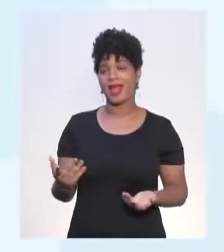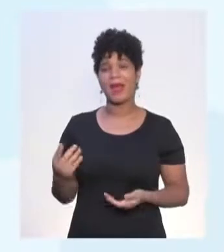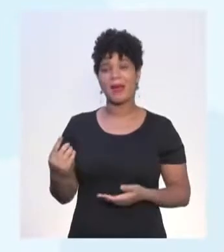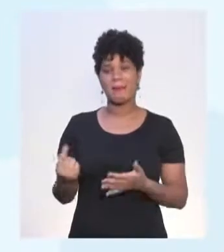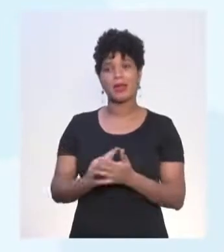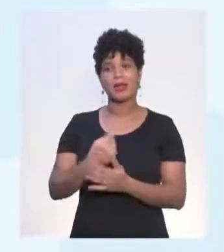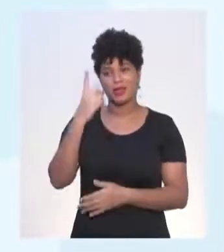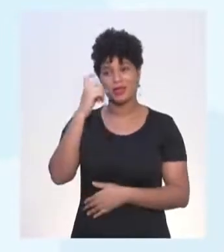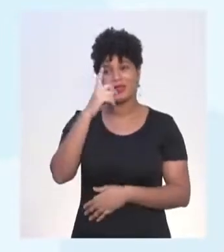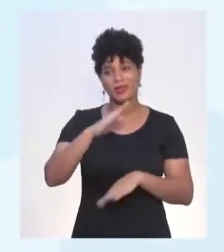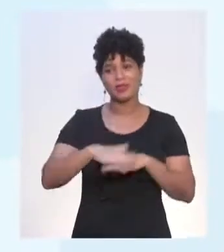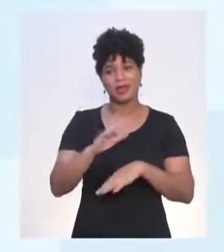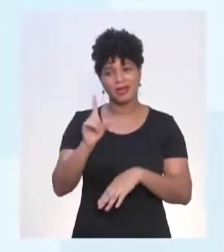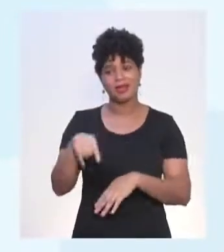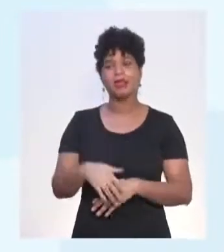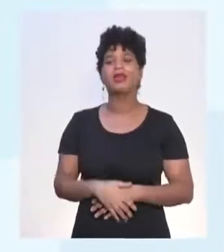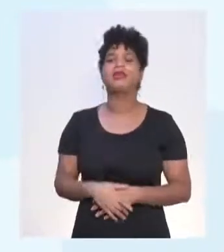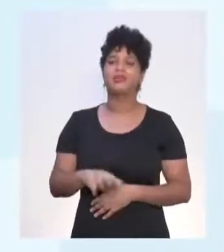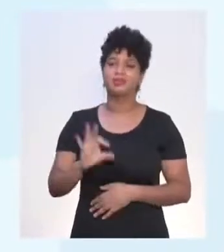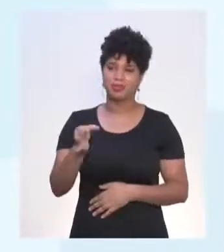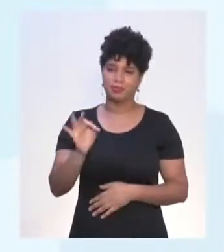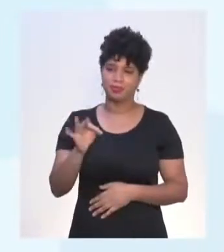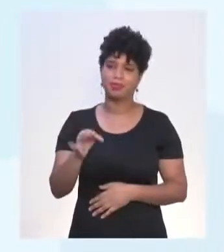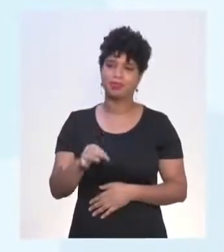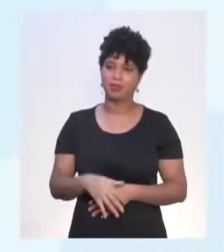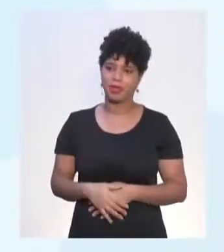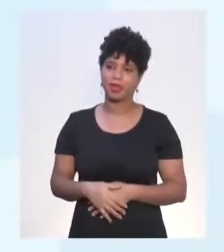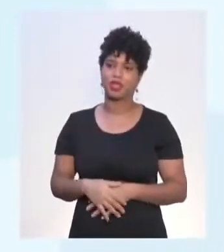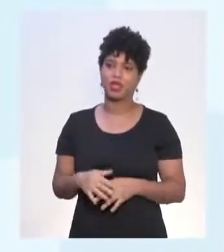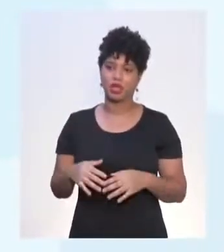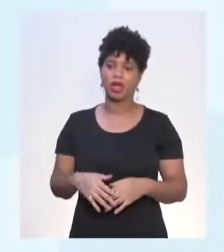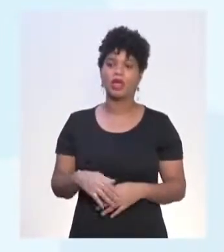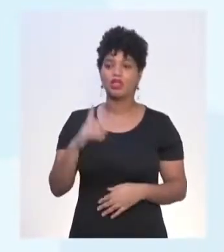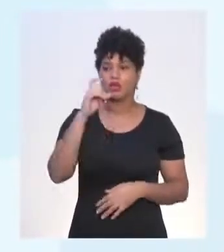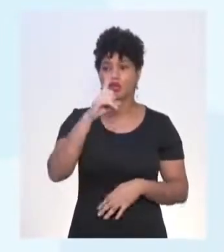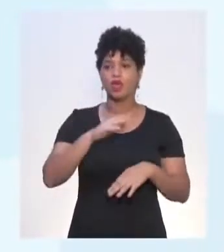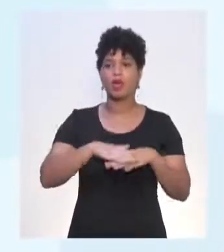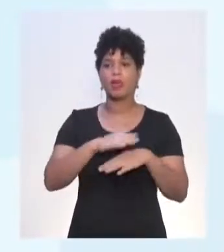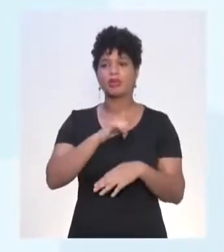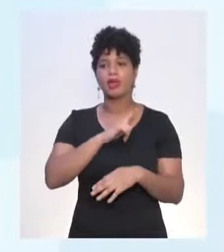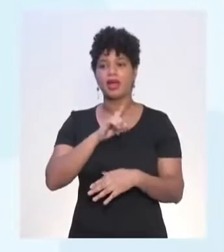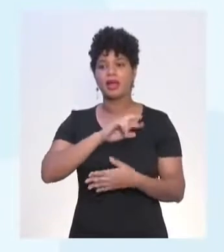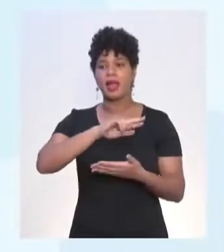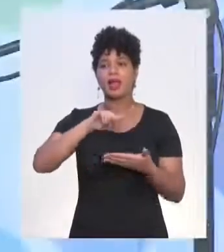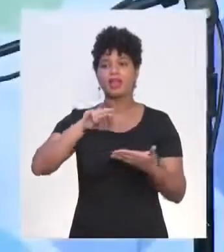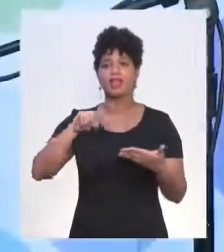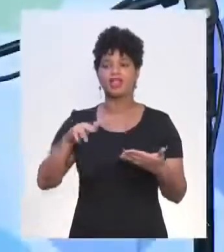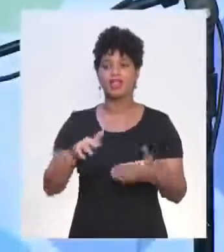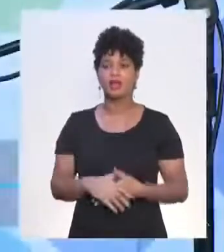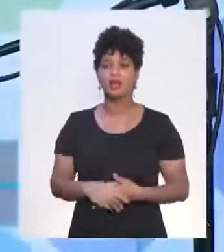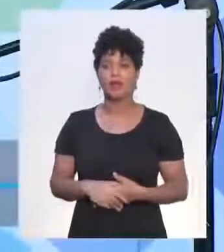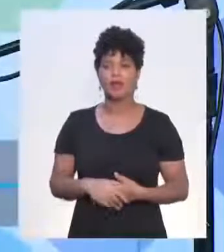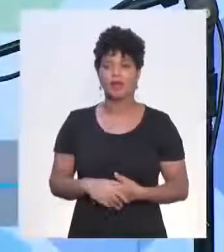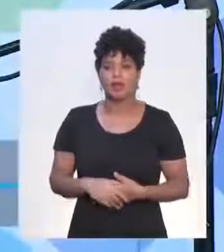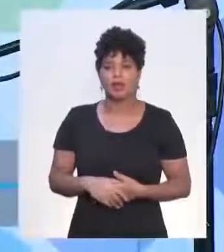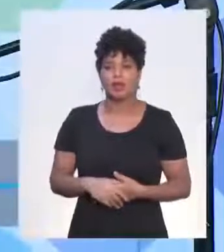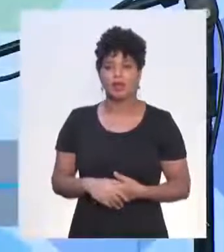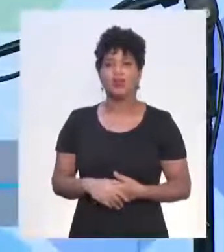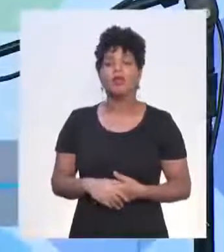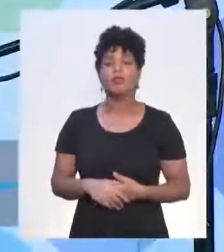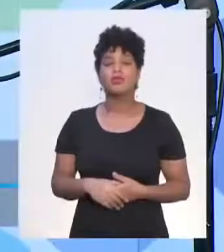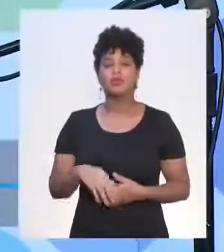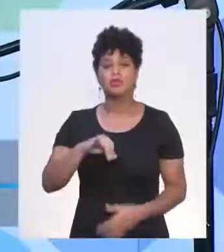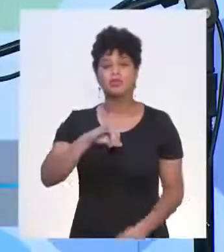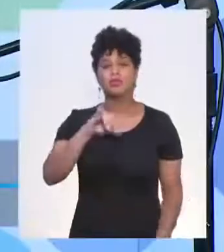difícil né É uma pergunta mais complexa mais difícil mais difícil nós temos aqui vários Várias escolas aqui participando do